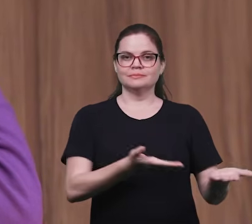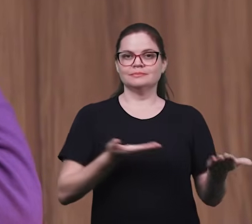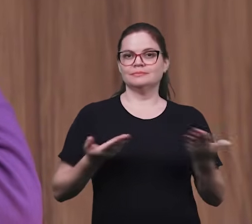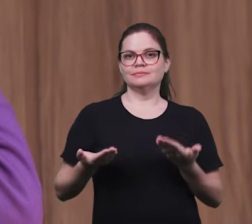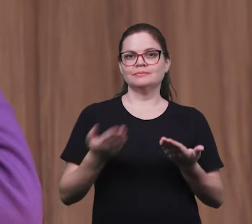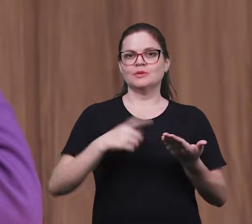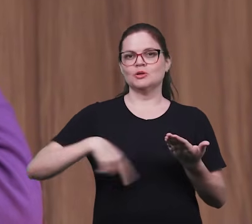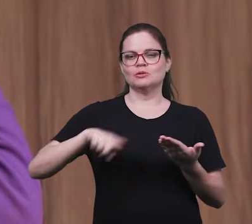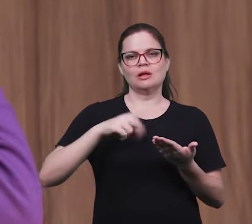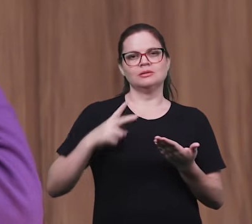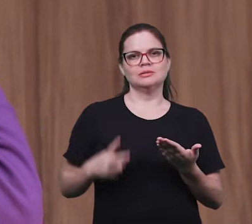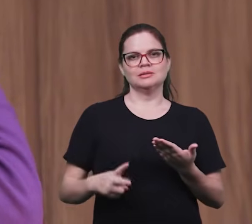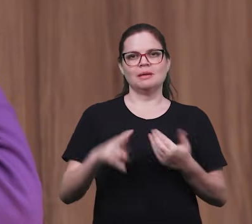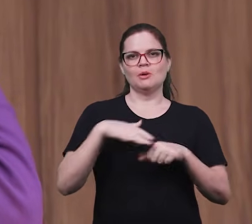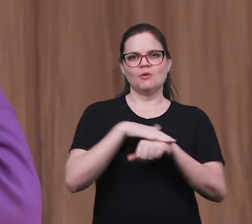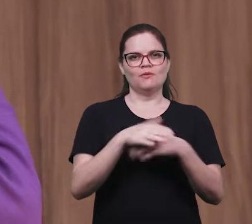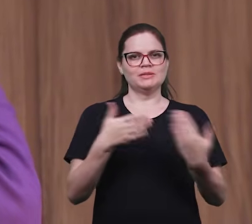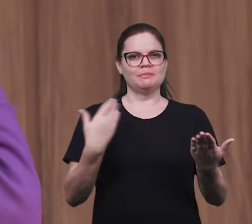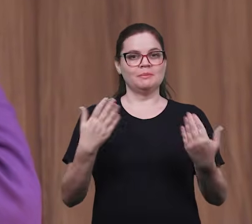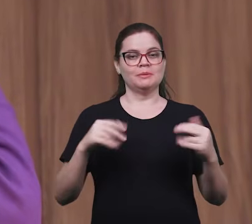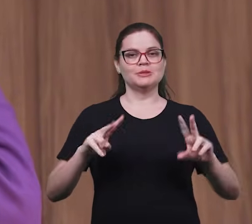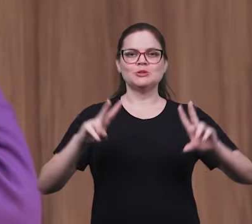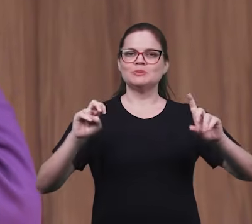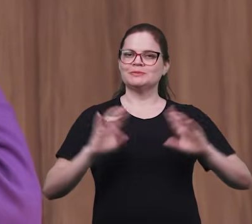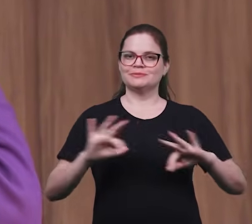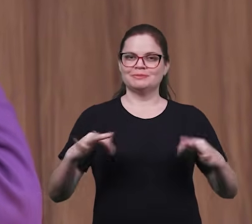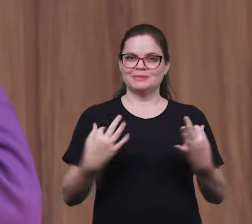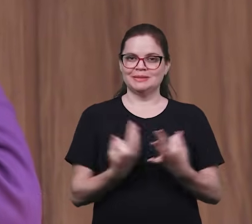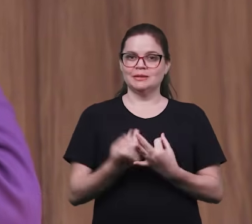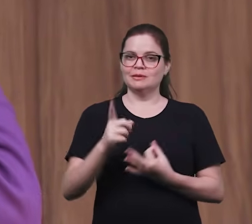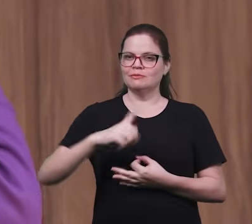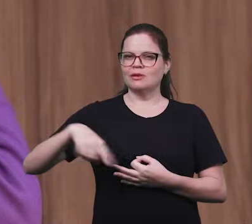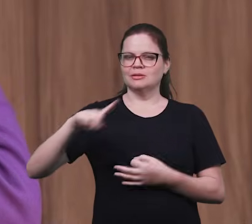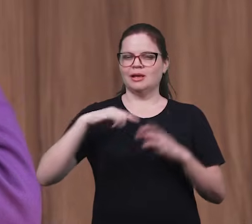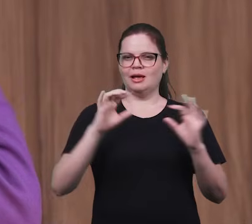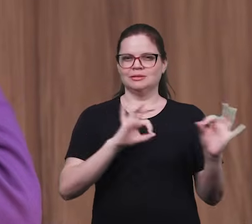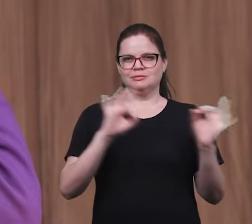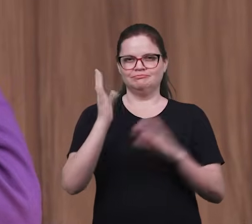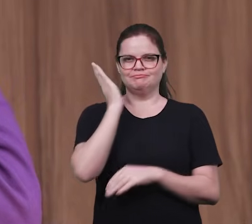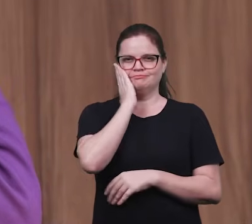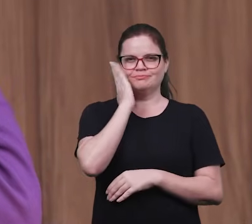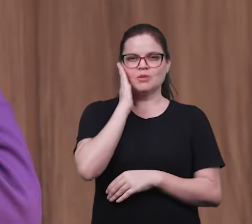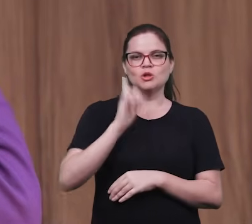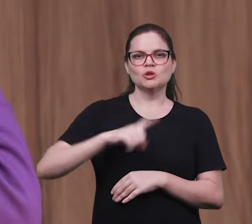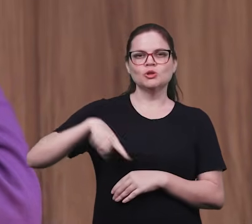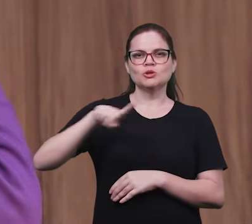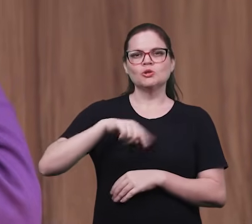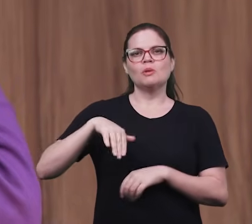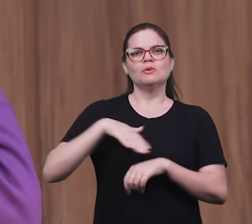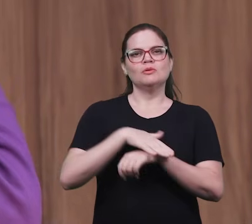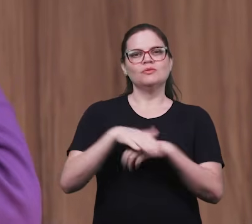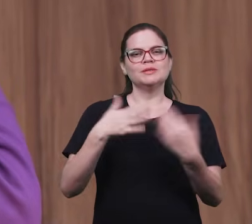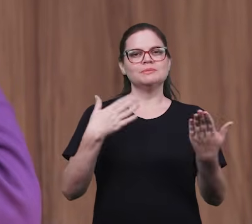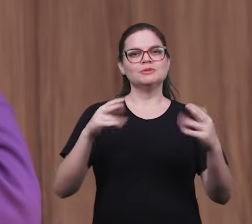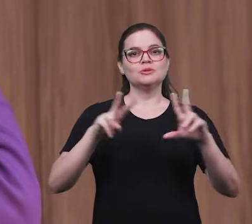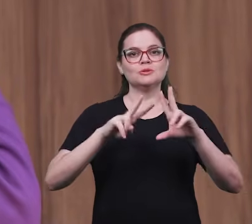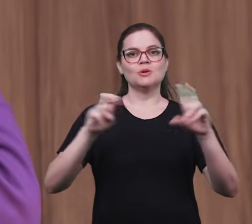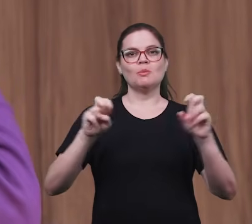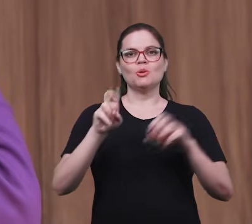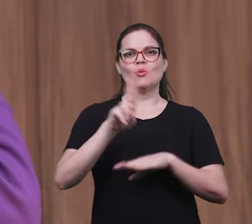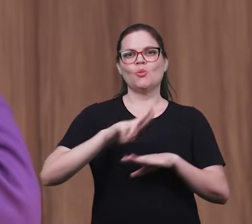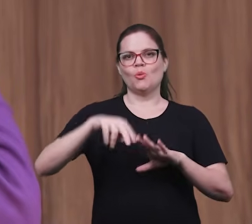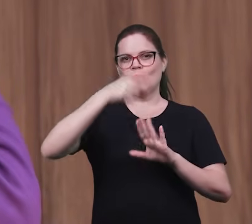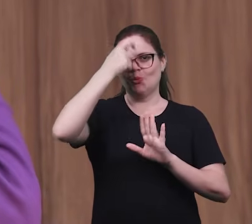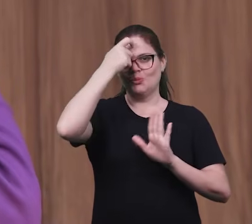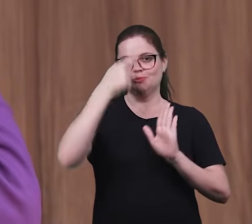semanal para falar das nossas famílias. Você que nos acompanha já sabe, nós estamos tratando sobre usos de